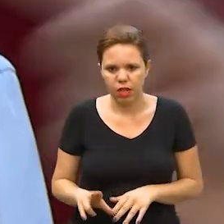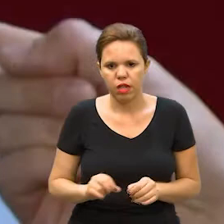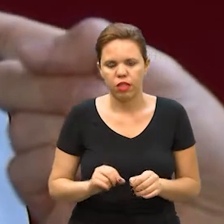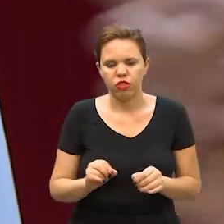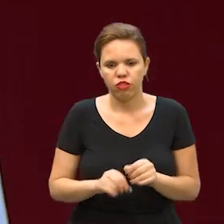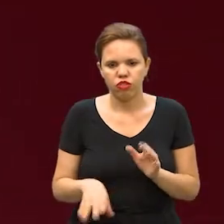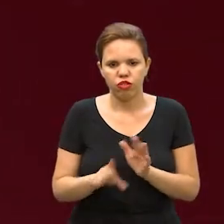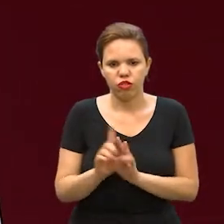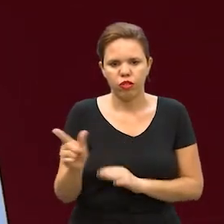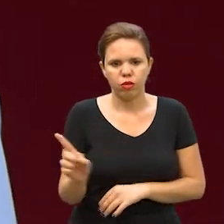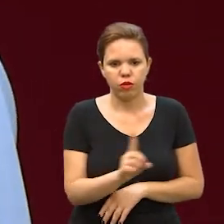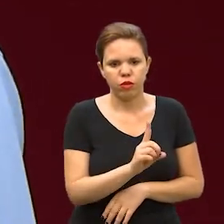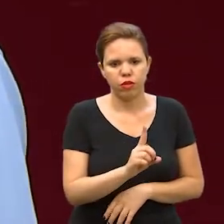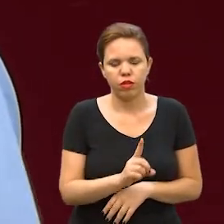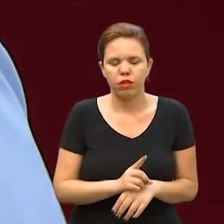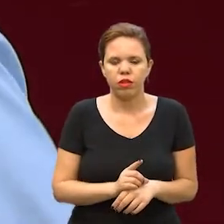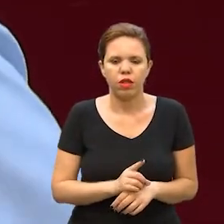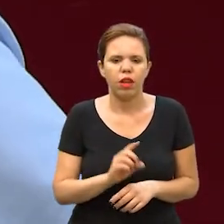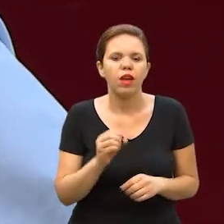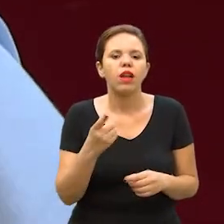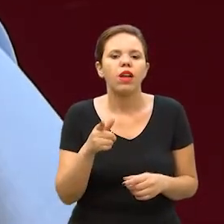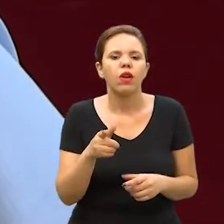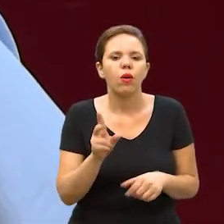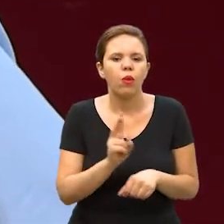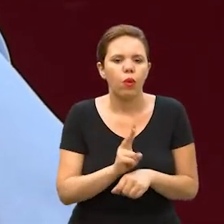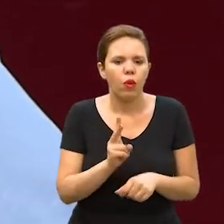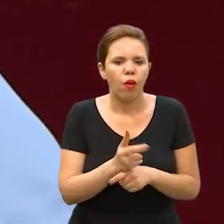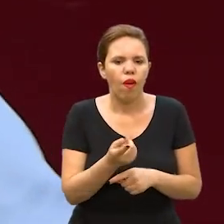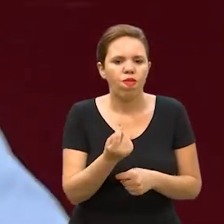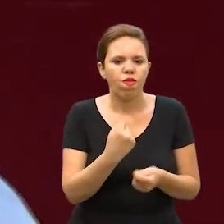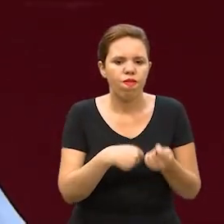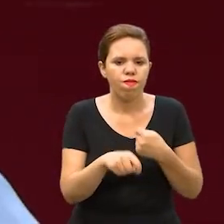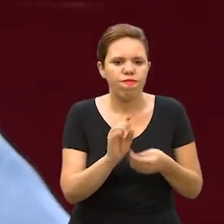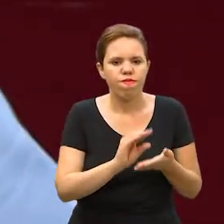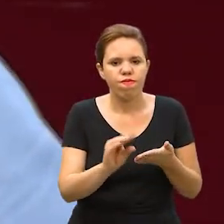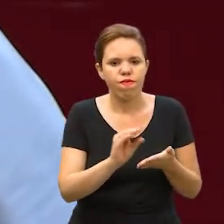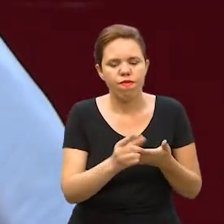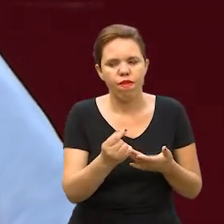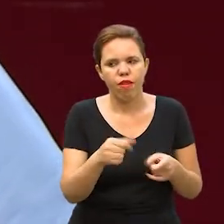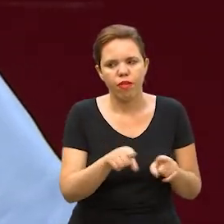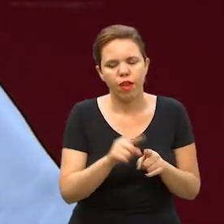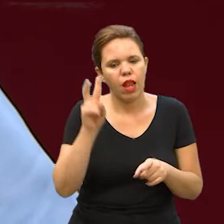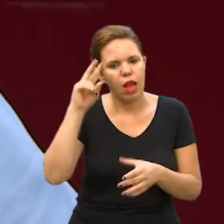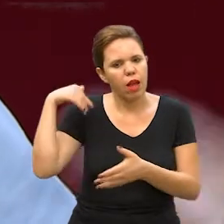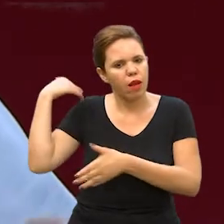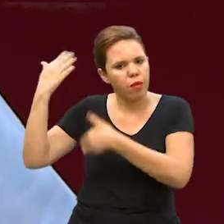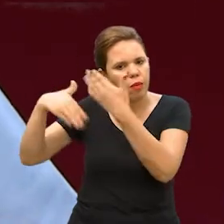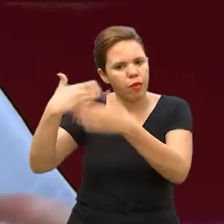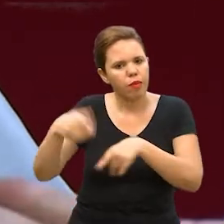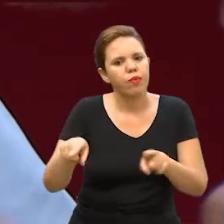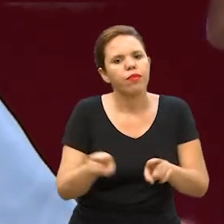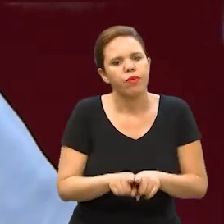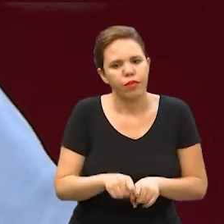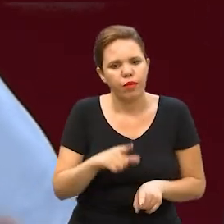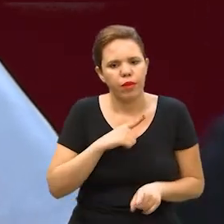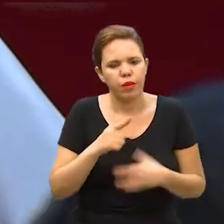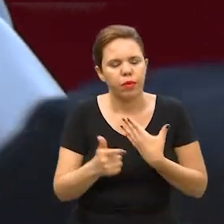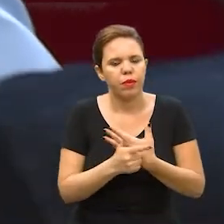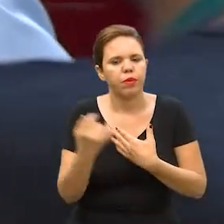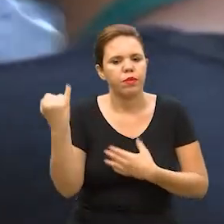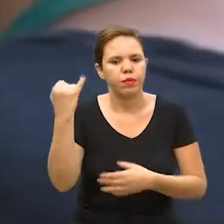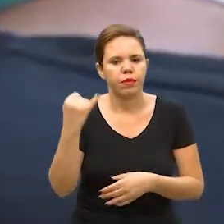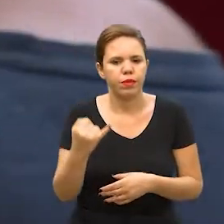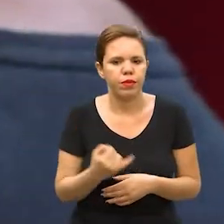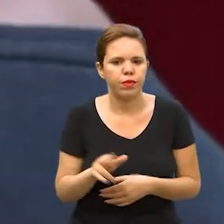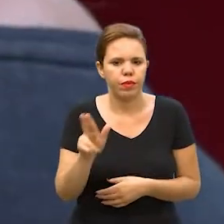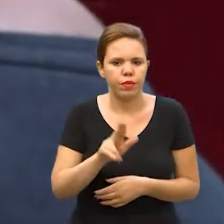é o CFO da empresa, ou seja, ele cuida das finanças e lembra de sua trajetória, que também teve um papel